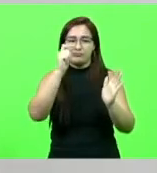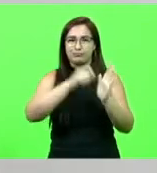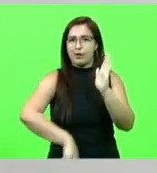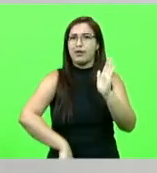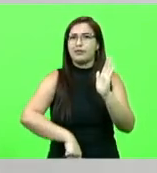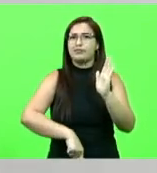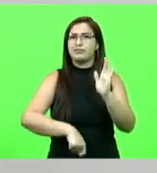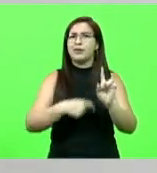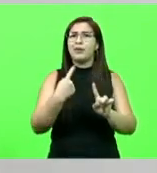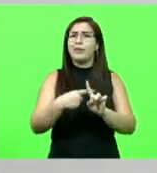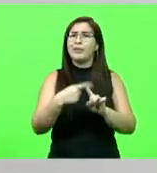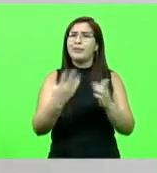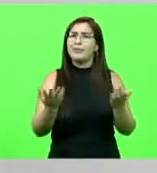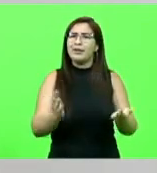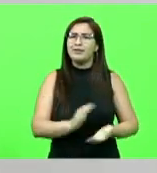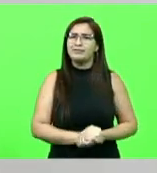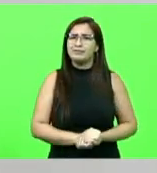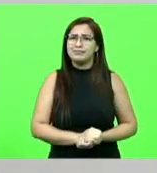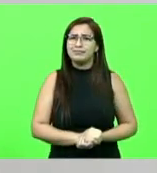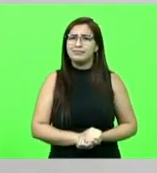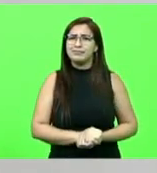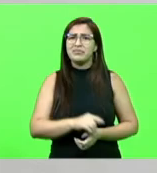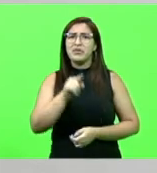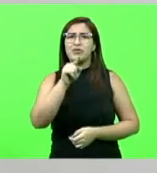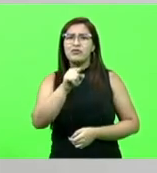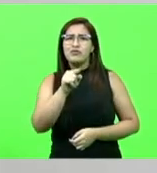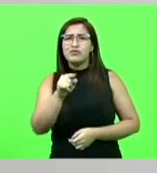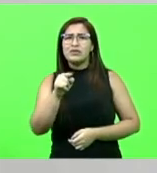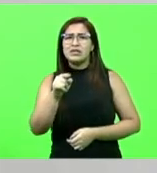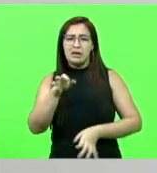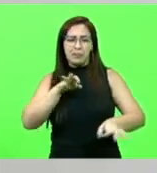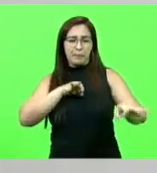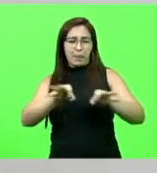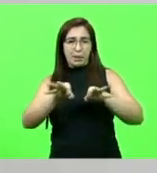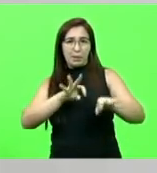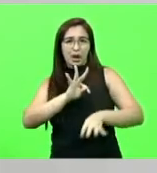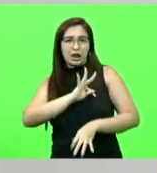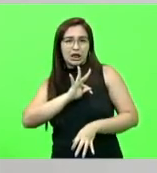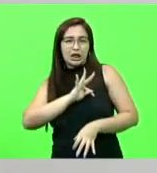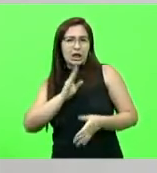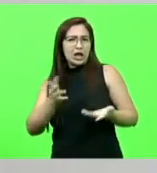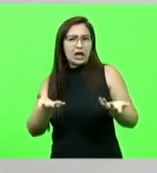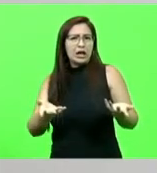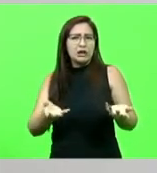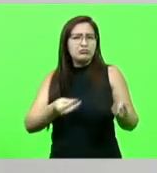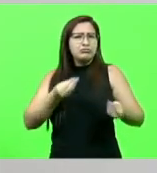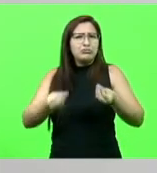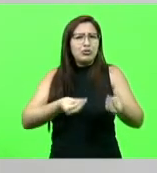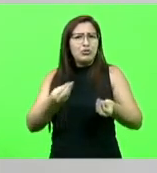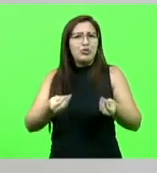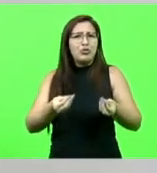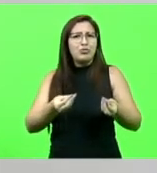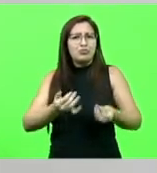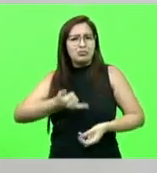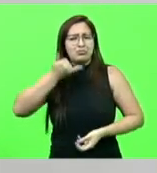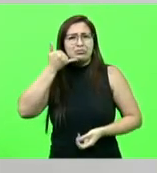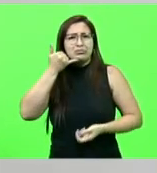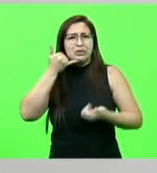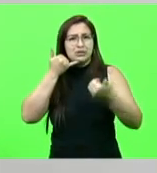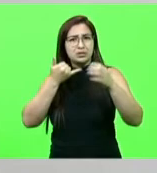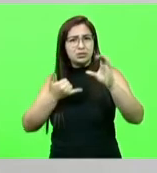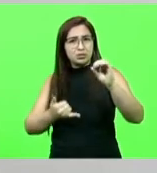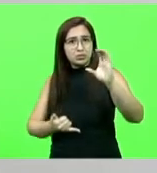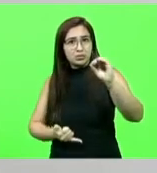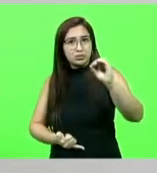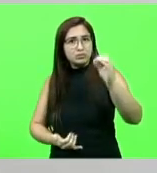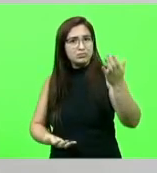que, Lewandowski? Qual é o teu preparo técnico para exatamente o Disque 100? Qual é o